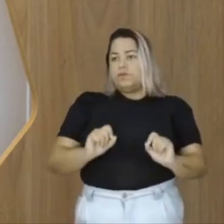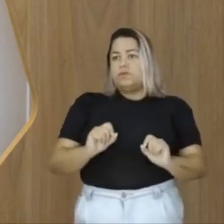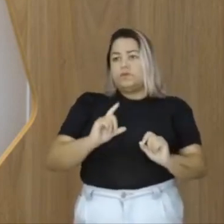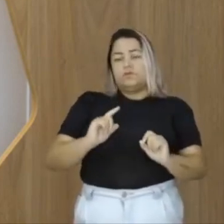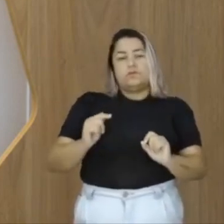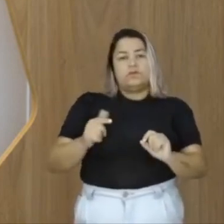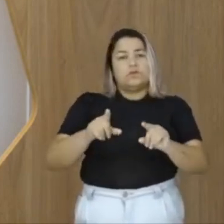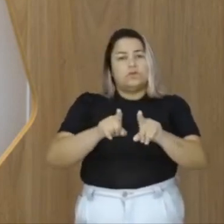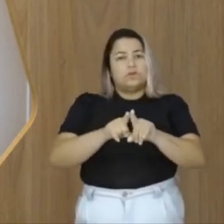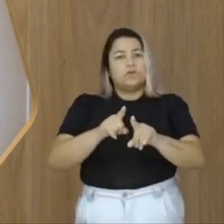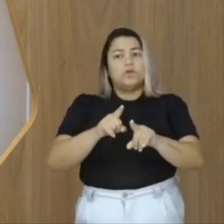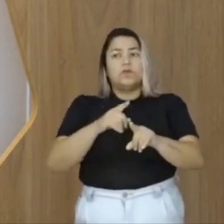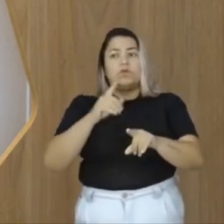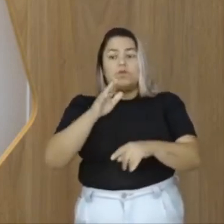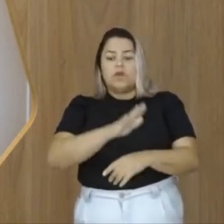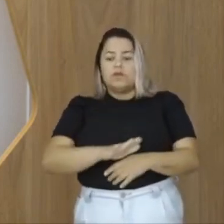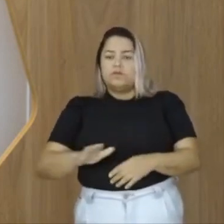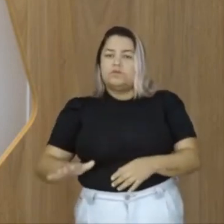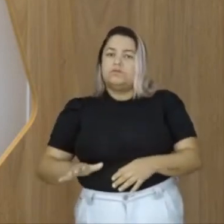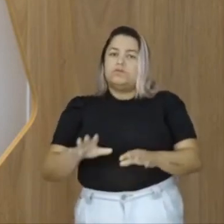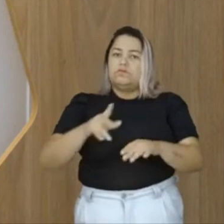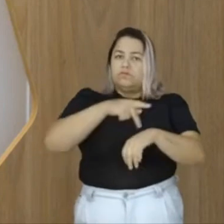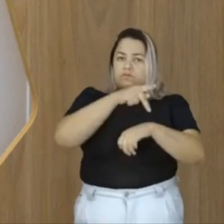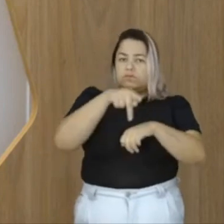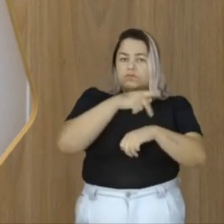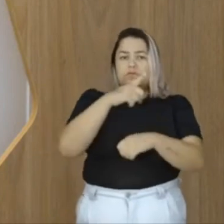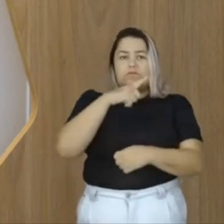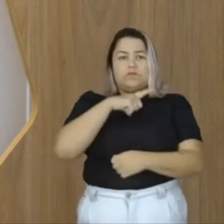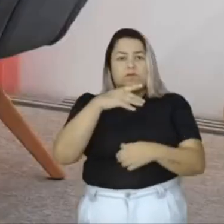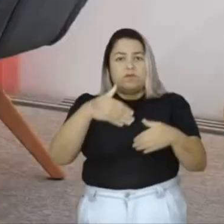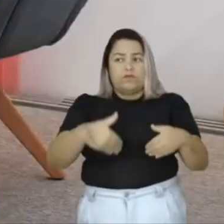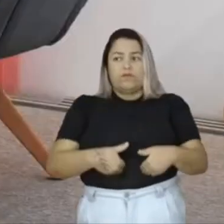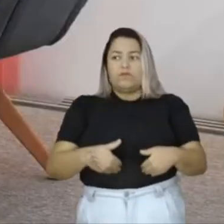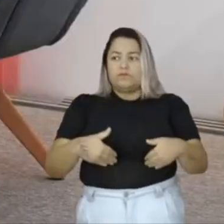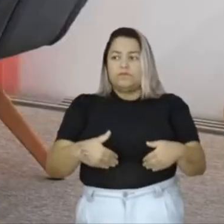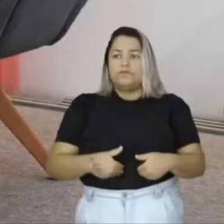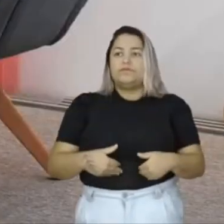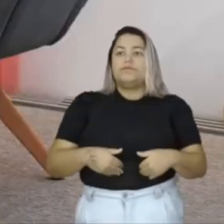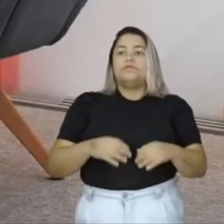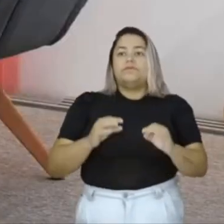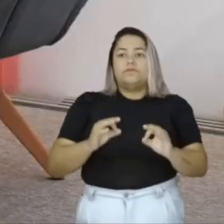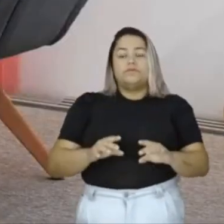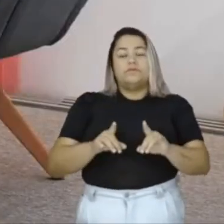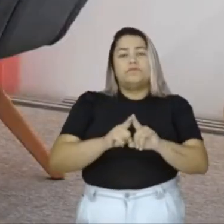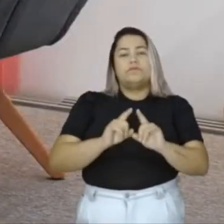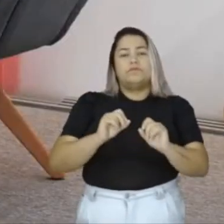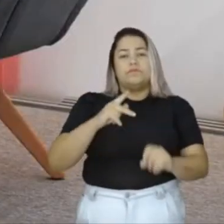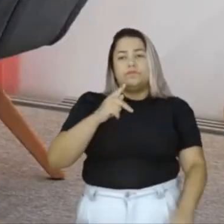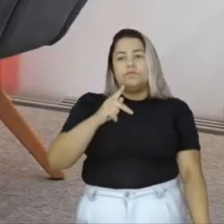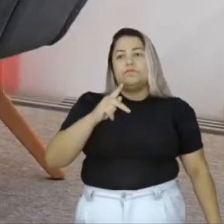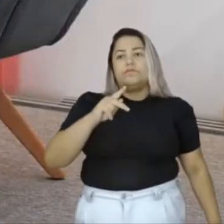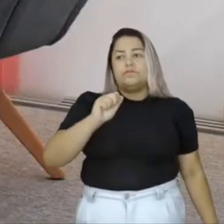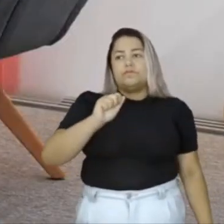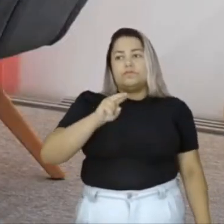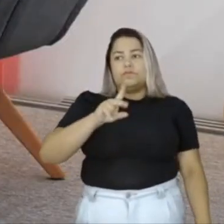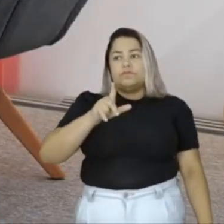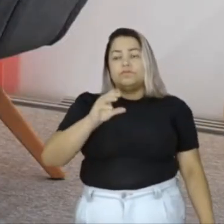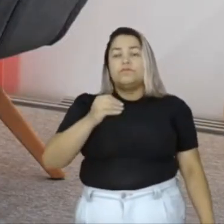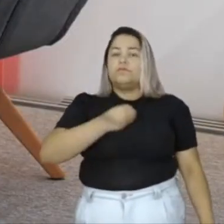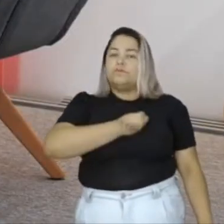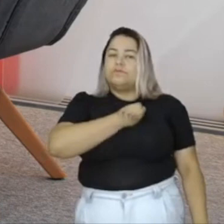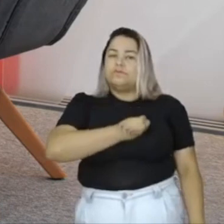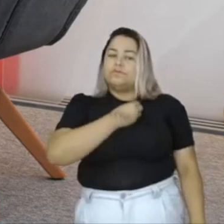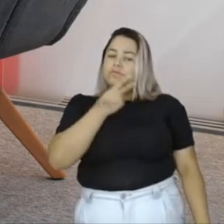deixar que nenhuma criança no nosso país passe fome. Com certeza. Secretária, tem aqui o Paulo Carvalho. Vida longa ao